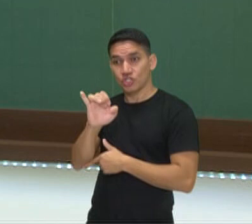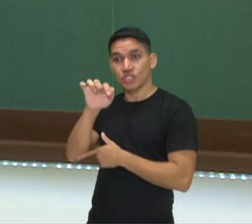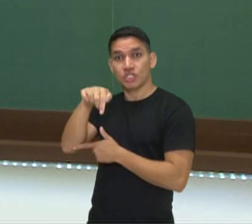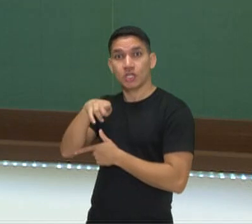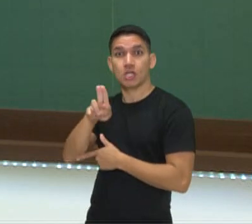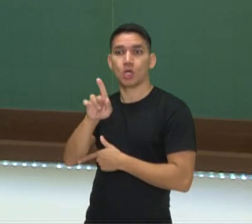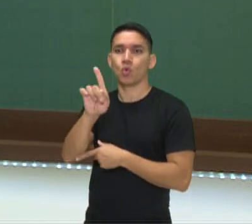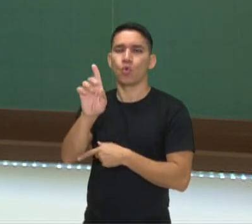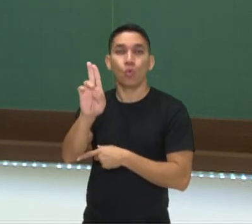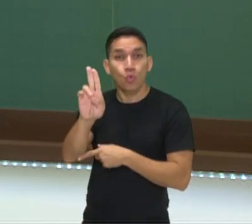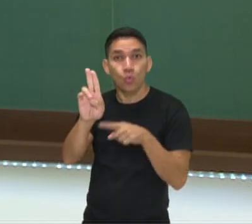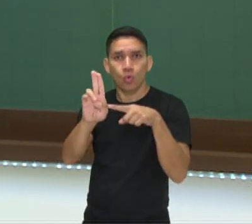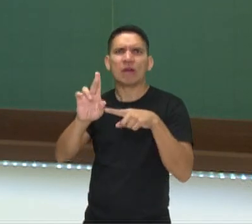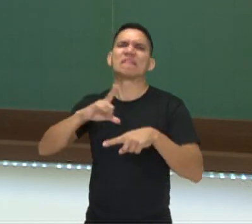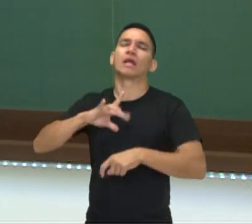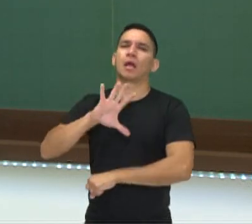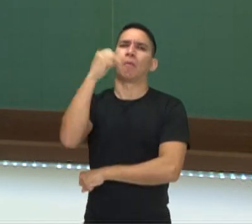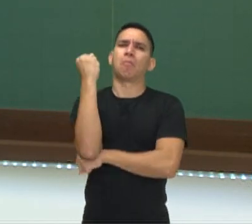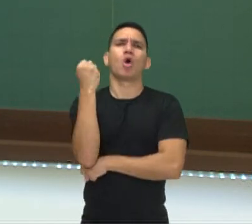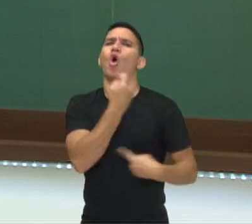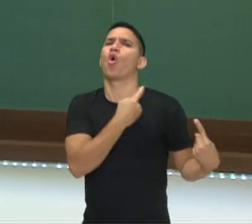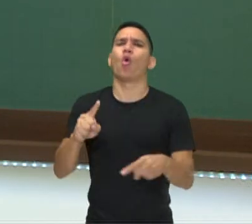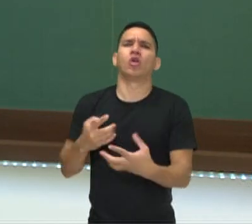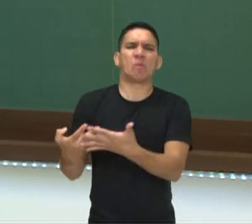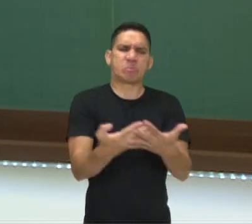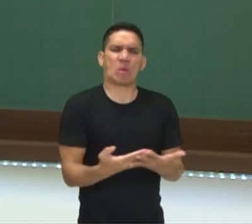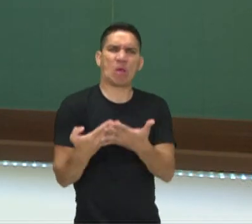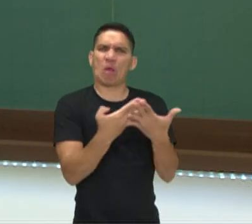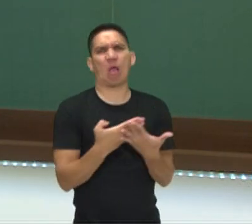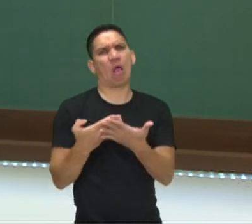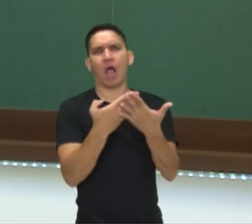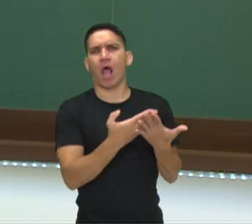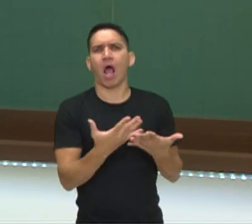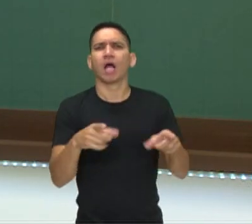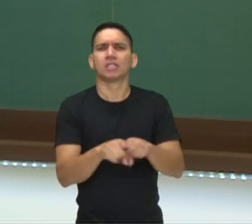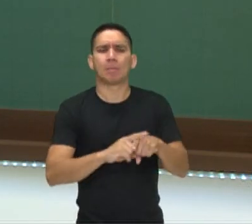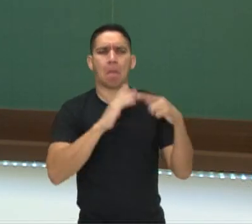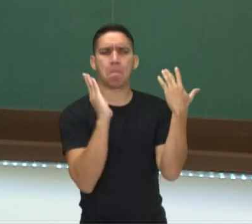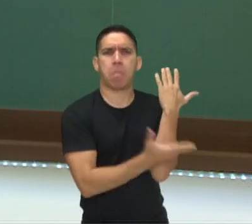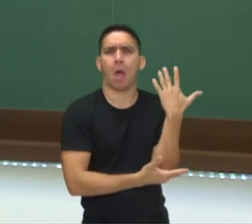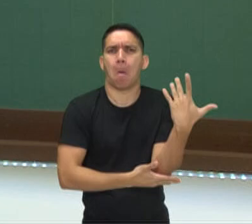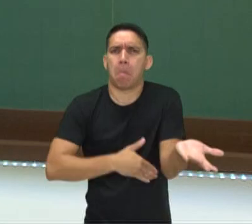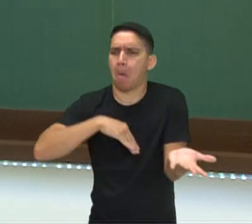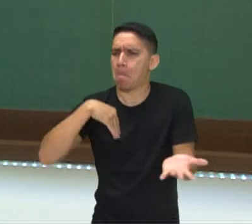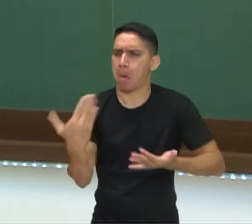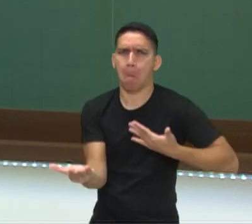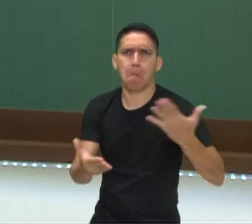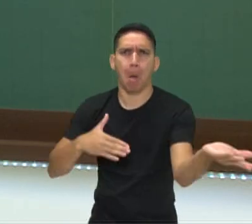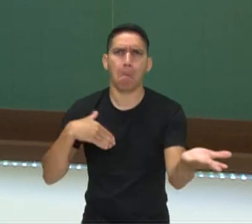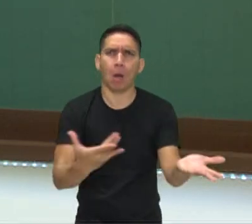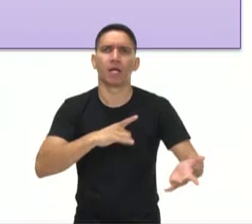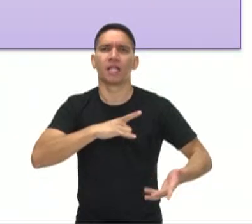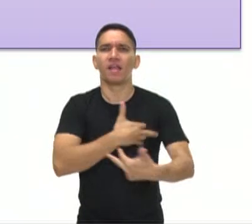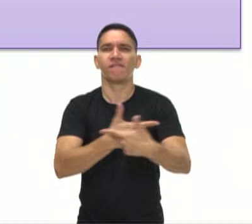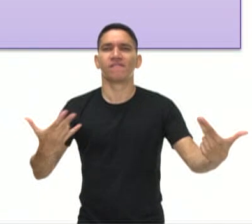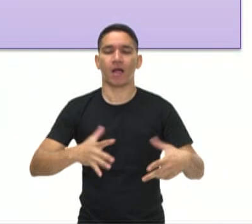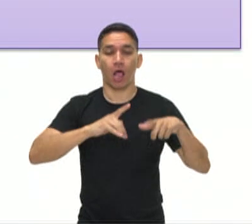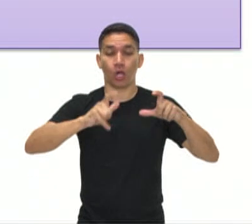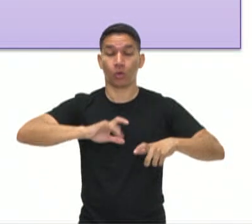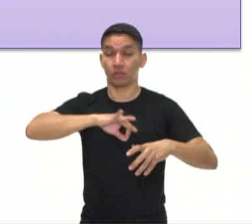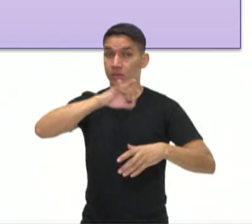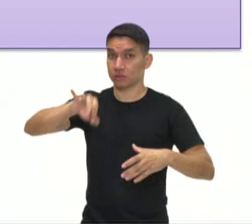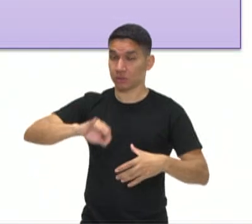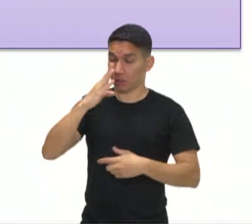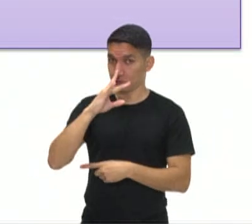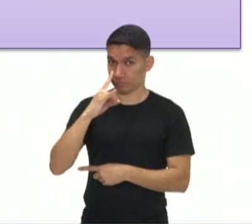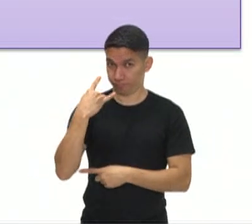povos indígenas contra a invasão do garimpo ilegal, dos madeireiros, um dos lugares sagrados muito destacados chama-se